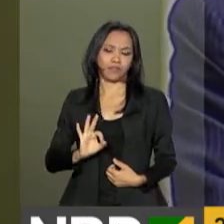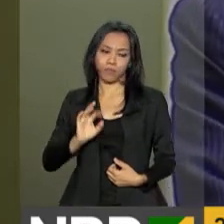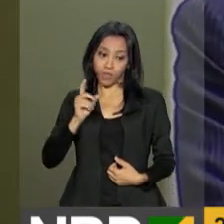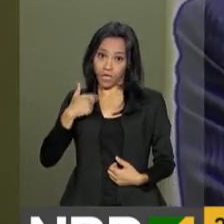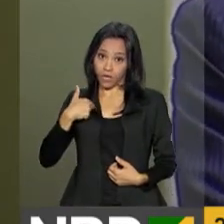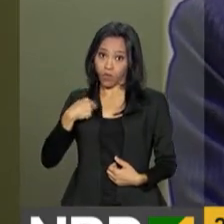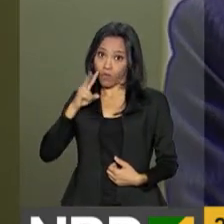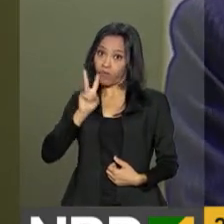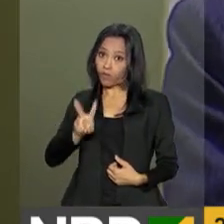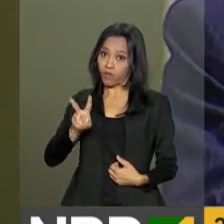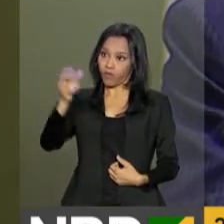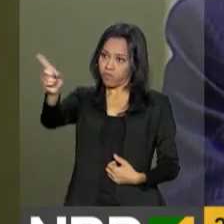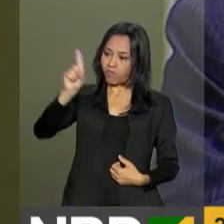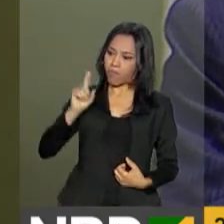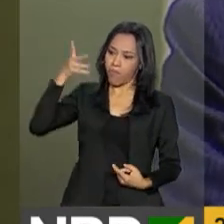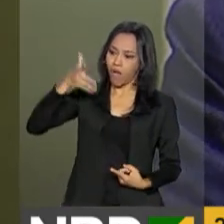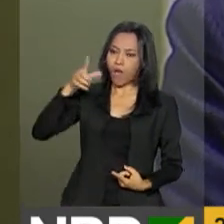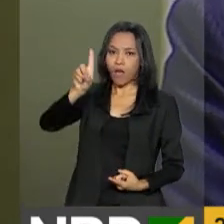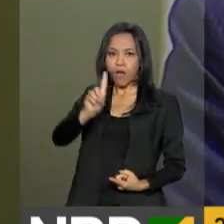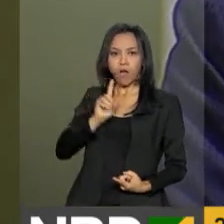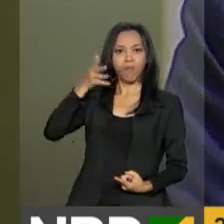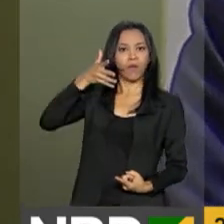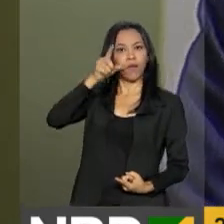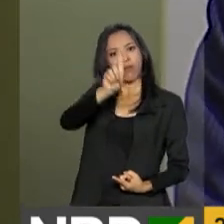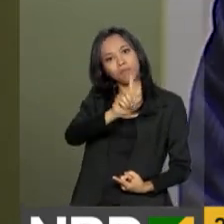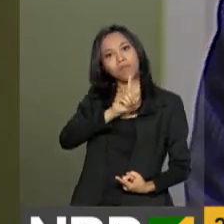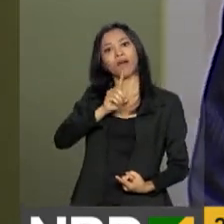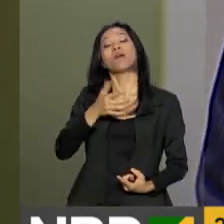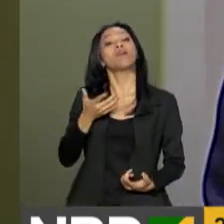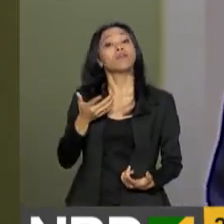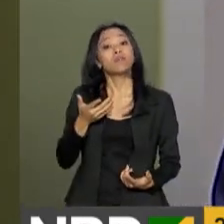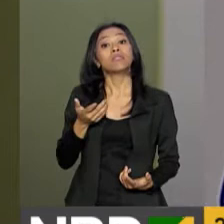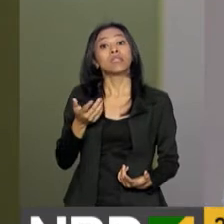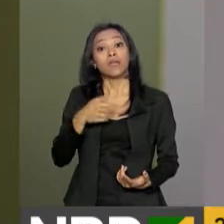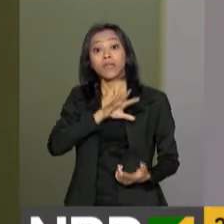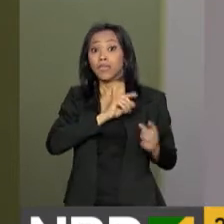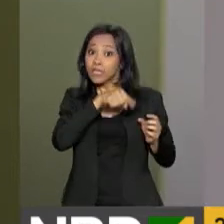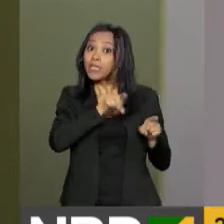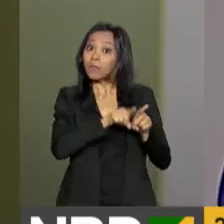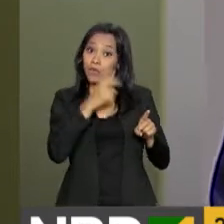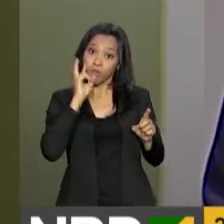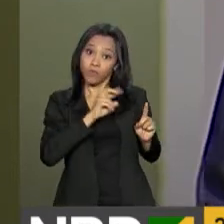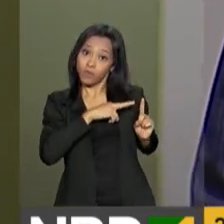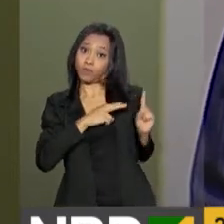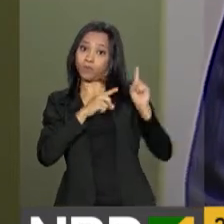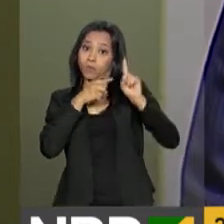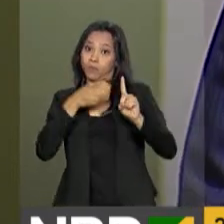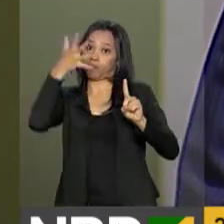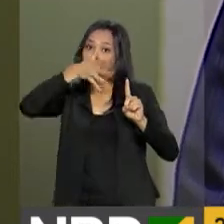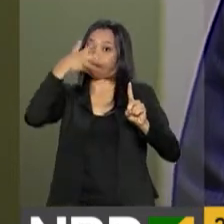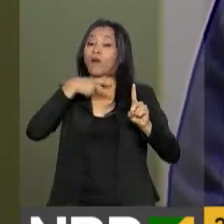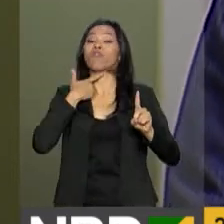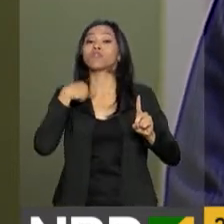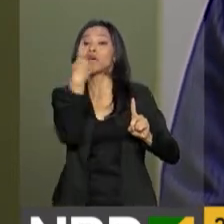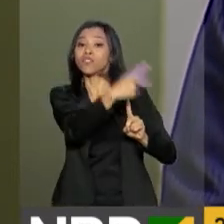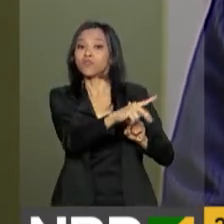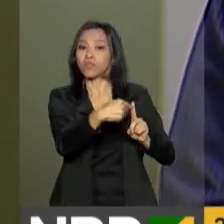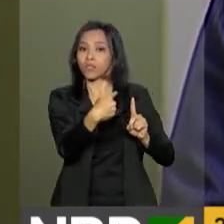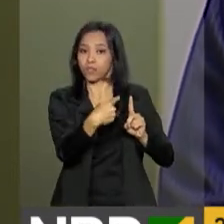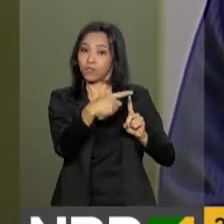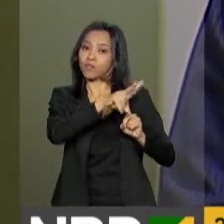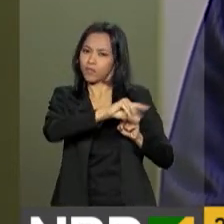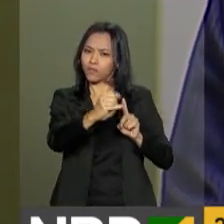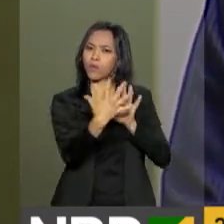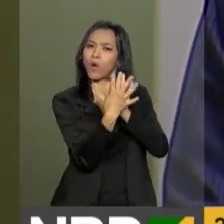do orador representando portanto a vontade dos senhores formandos de formandas que os senhores repetiram aquilo